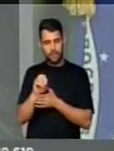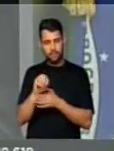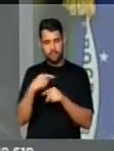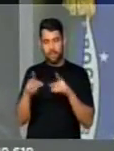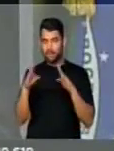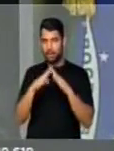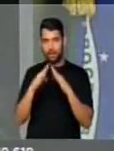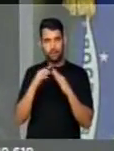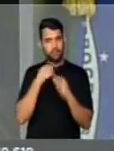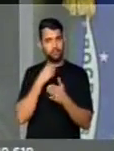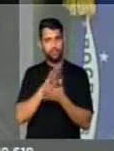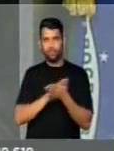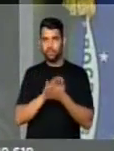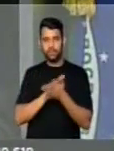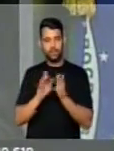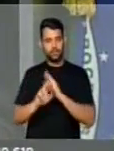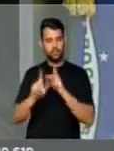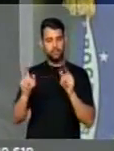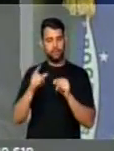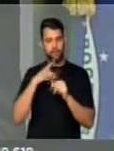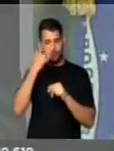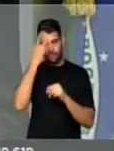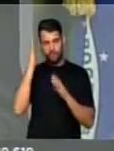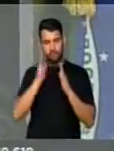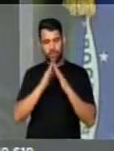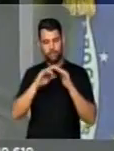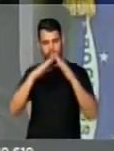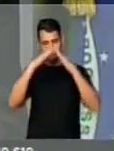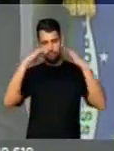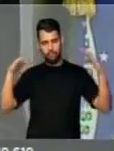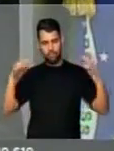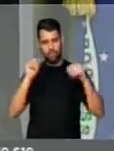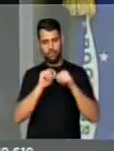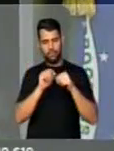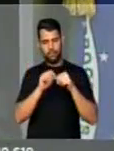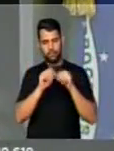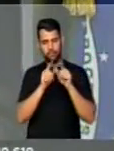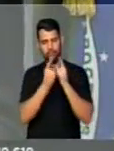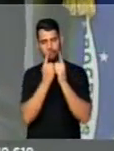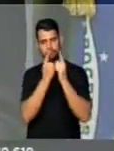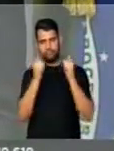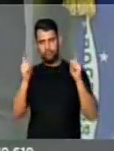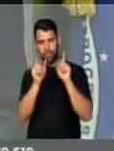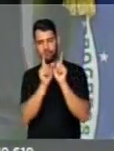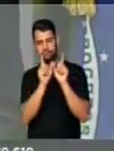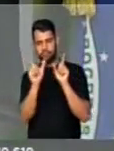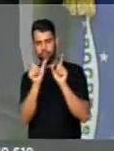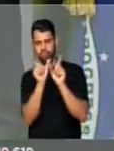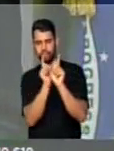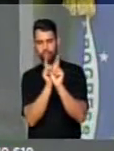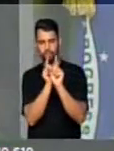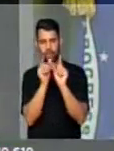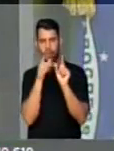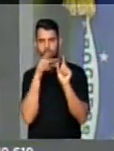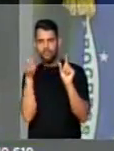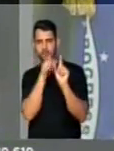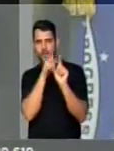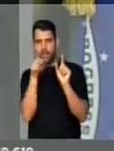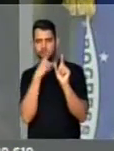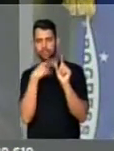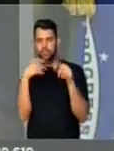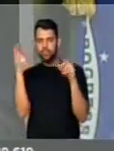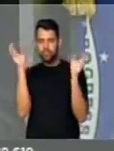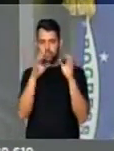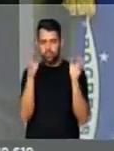a casa não podia. E o agricultor morava num galpão com frestas de 2, 3 centímetros, onde o